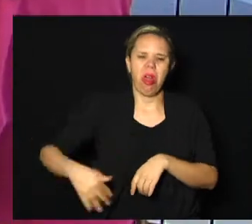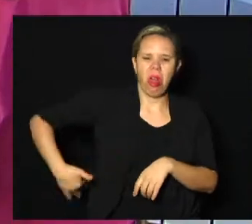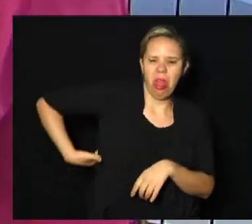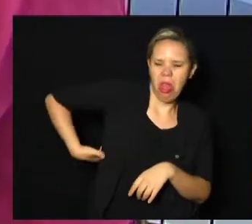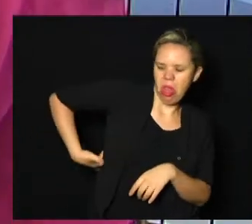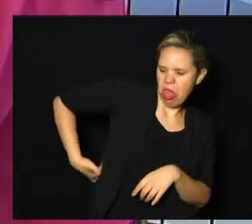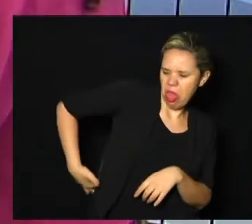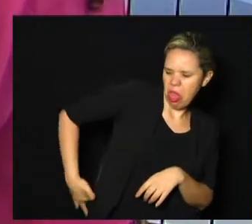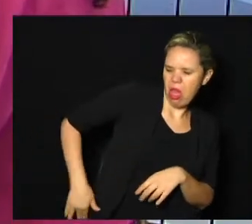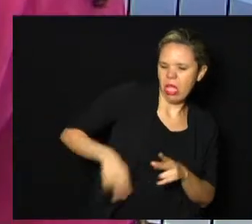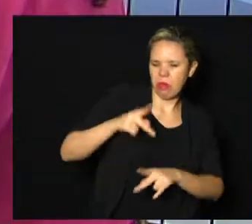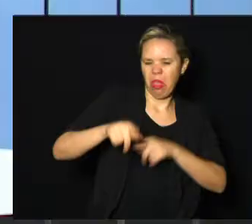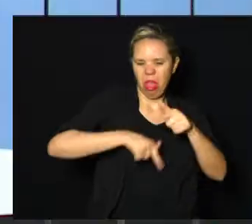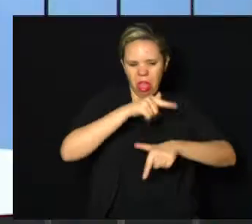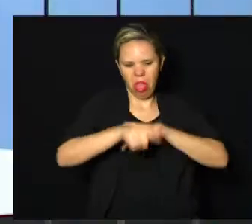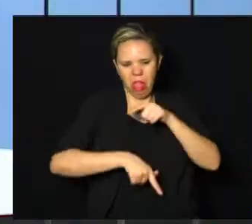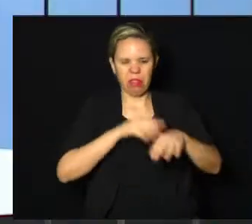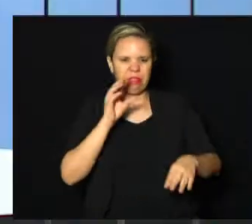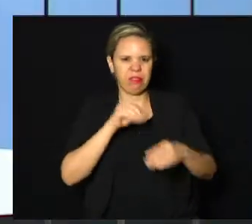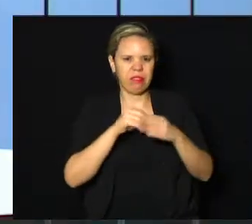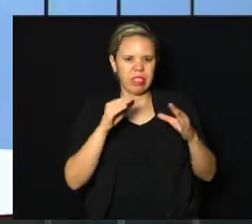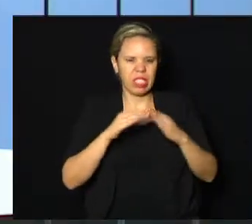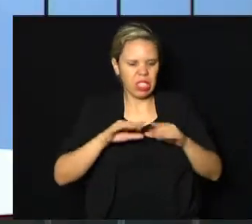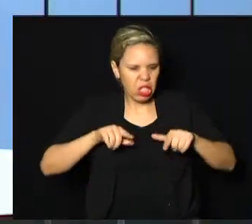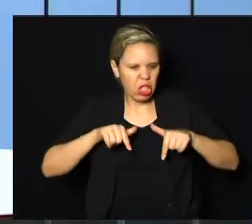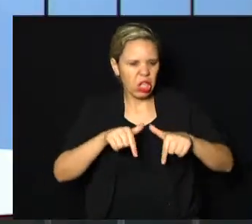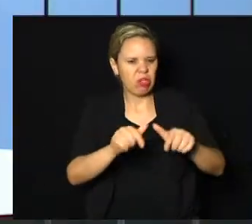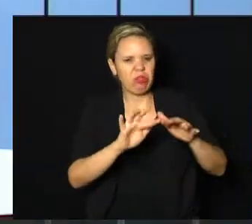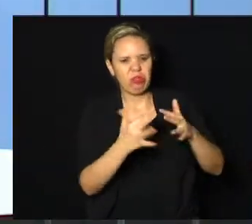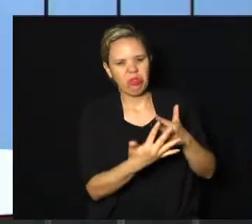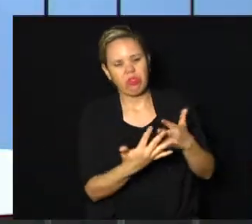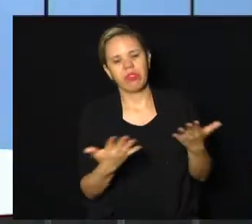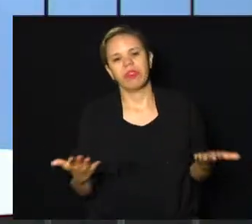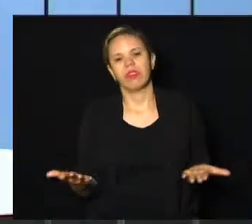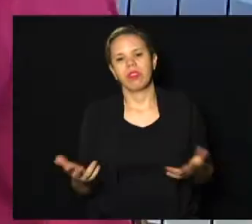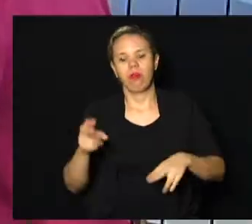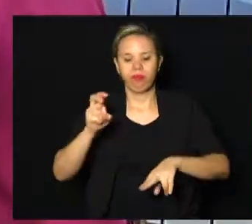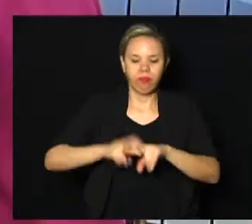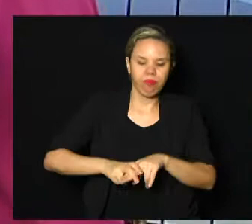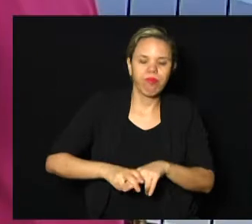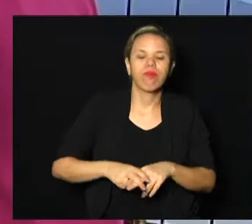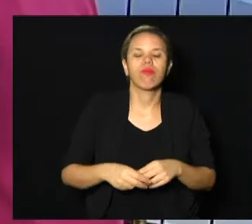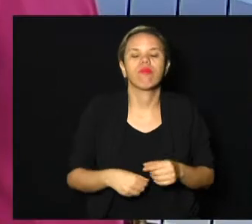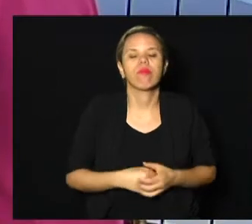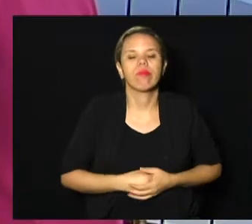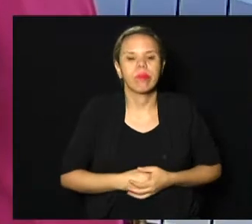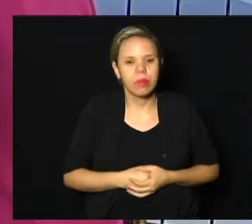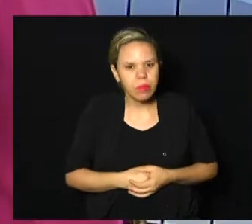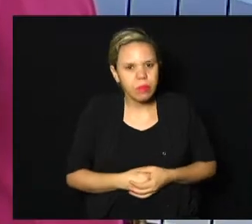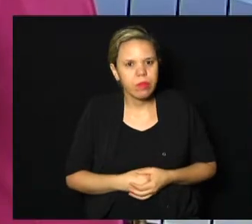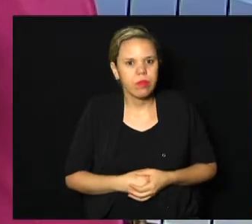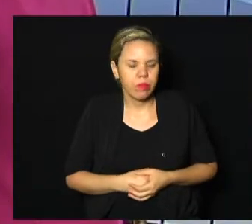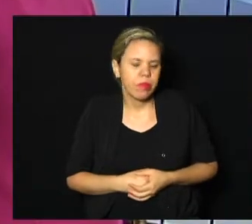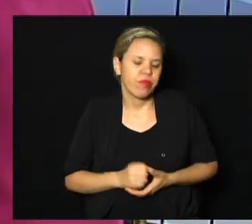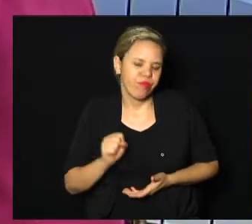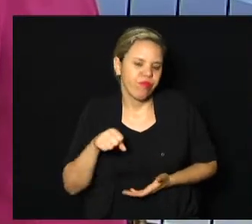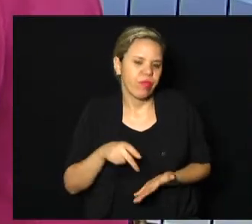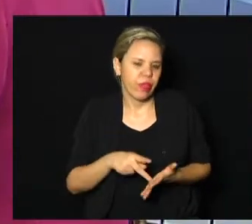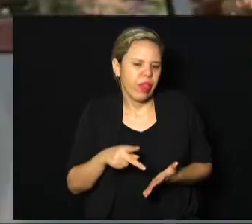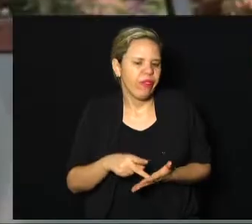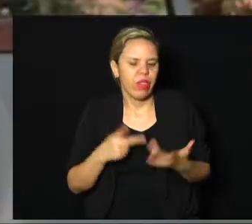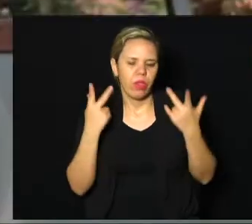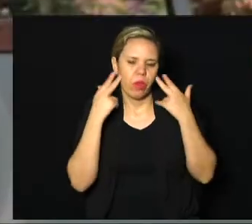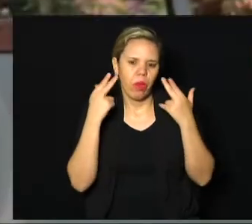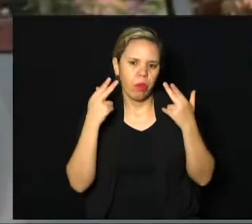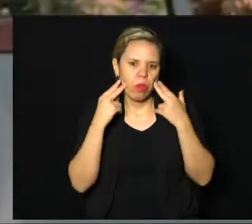aí de pessoas que estão trabalhando em casa, estão enfrentando a quarentena mais sentados. Isso aí virou a rotina